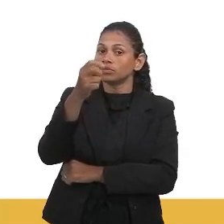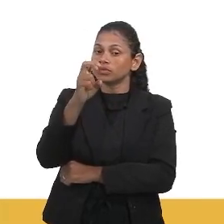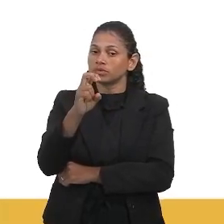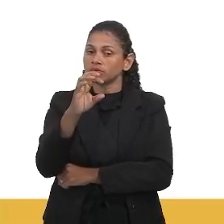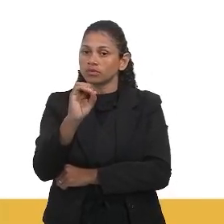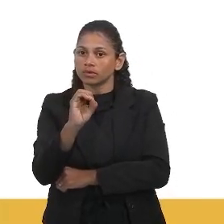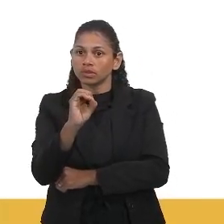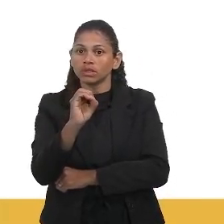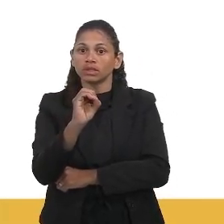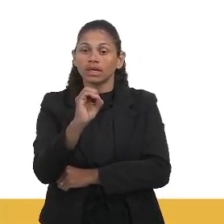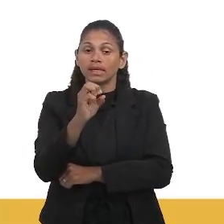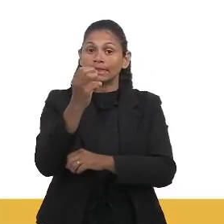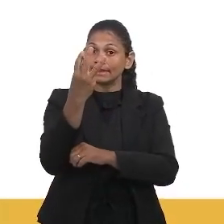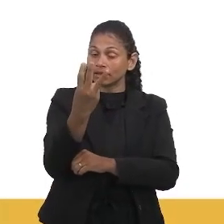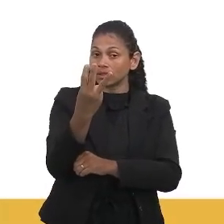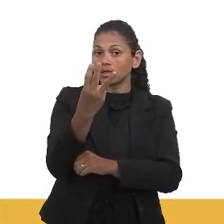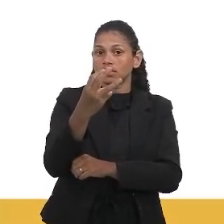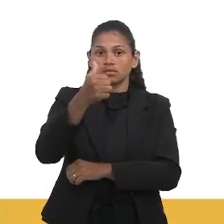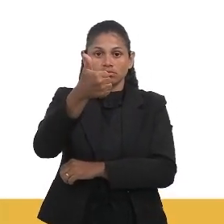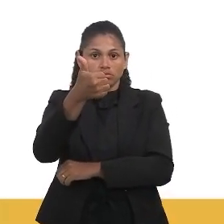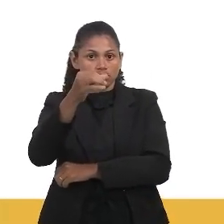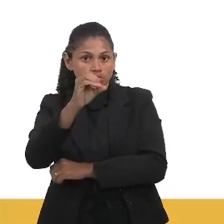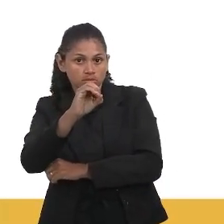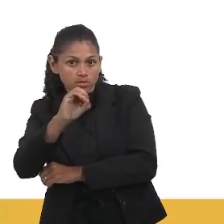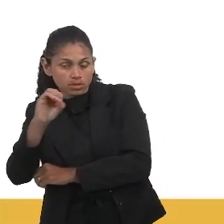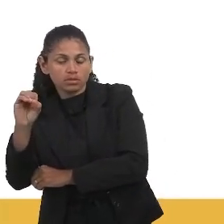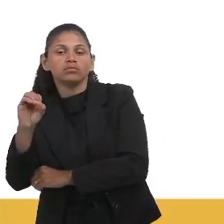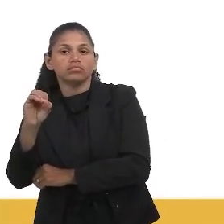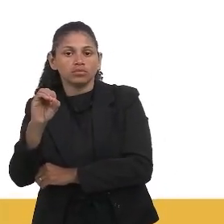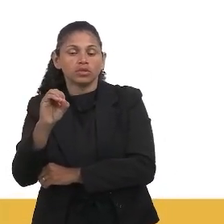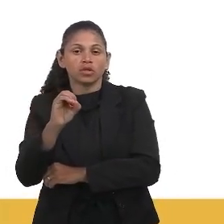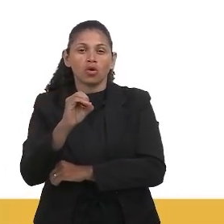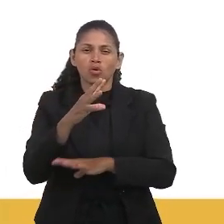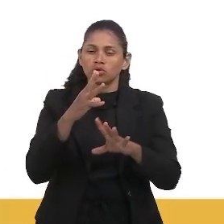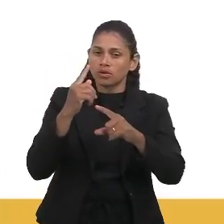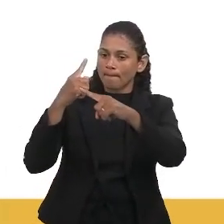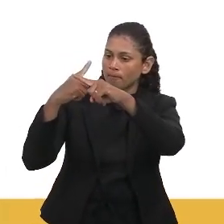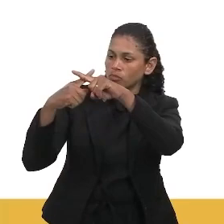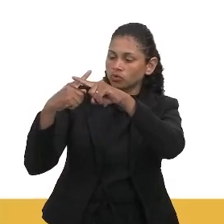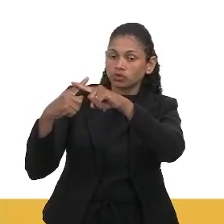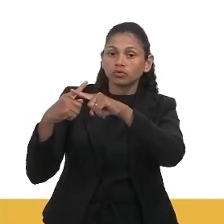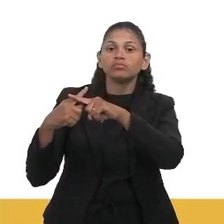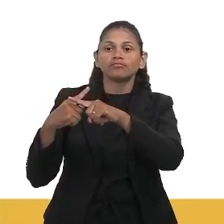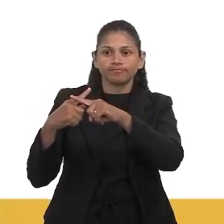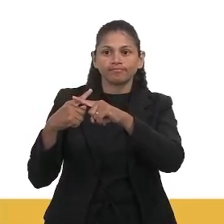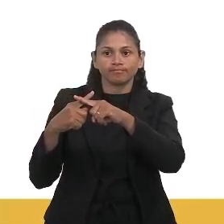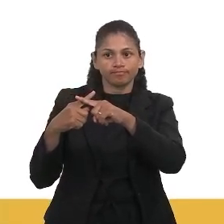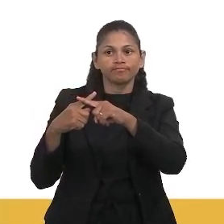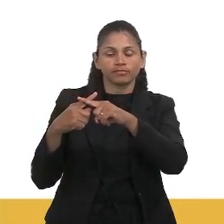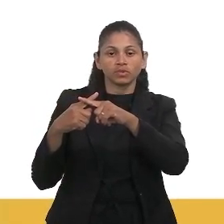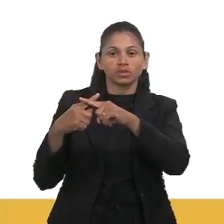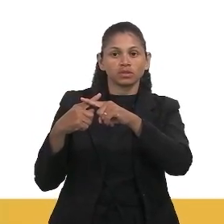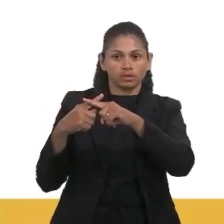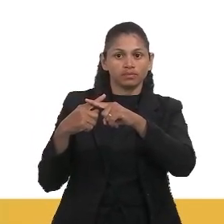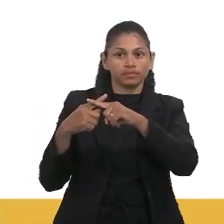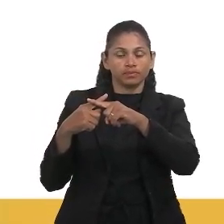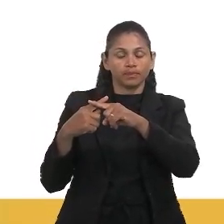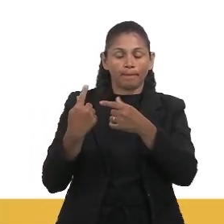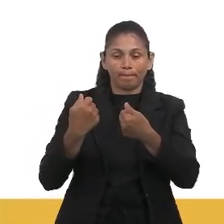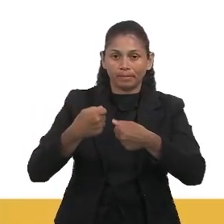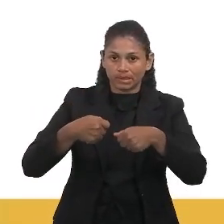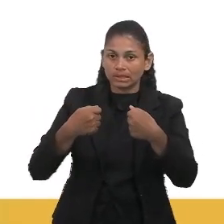você multiplicar rapidamente aqui ó 1 x 200 dá 200 2 x 150 já tem um 300 aí né e